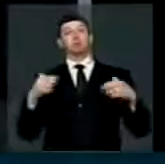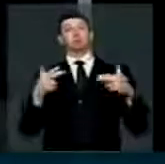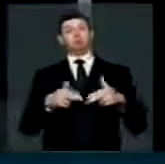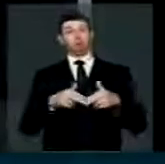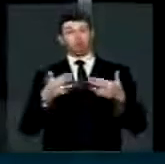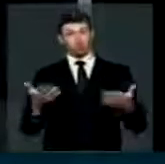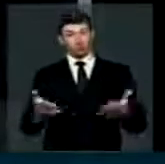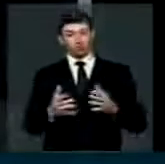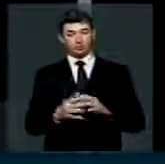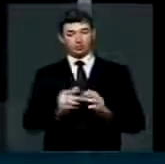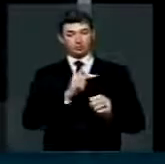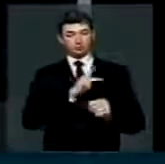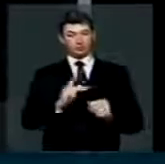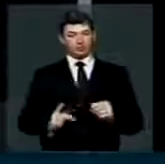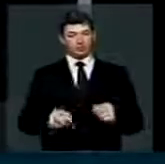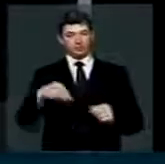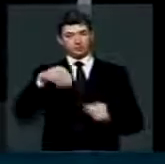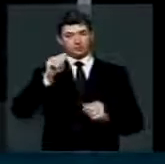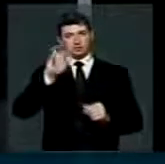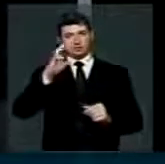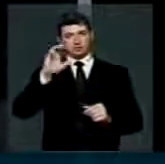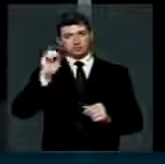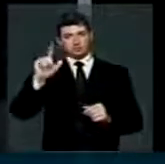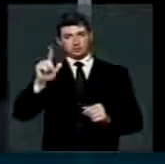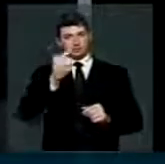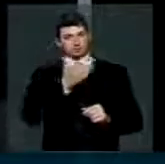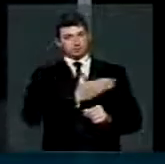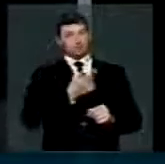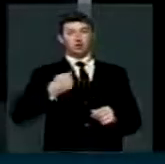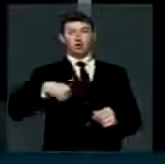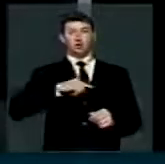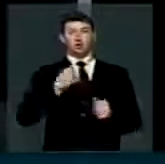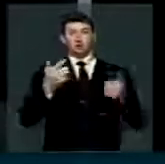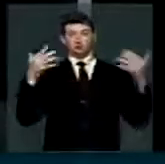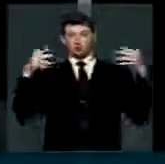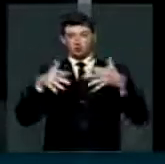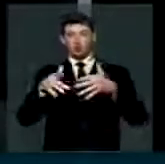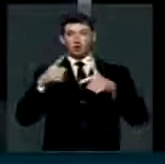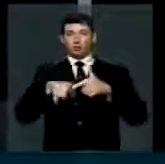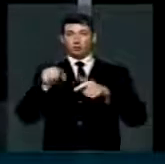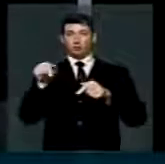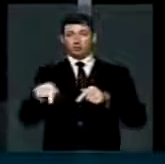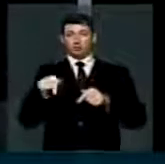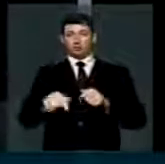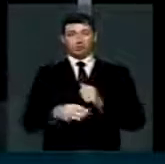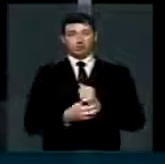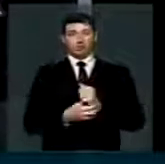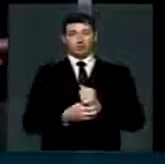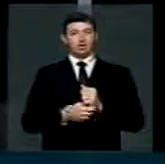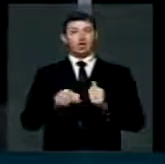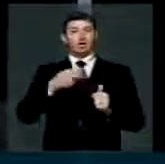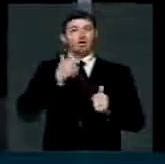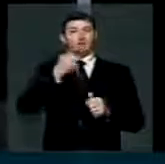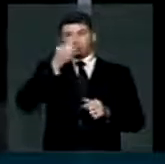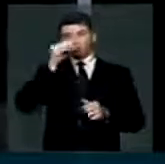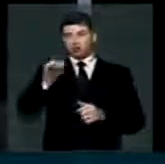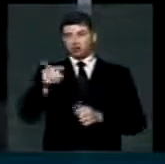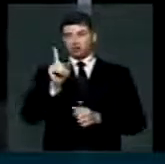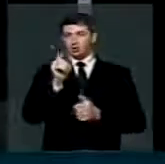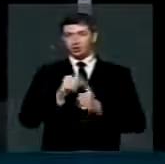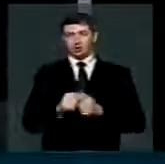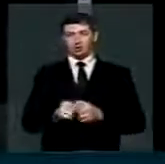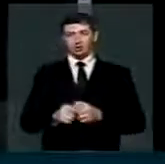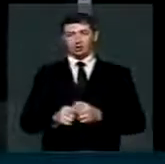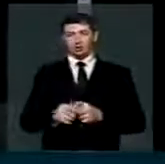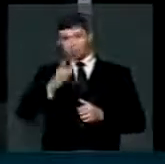isso, presidente Marçal Filho, nós precisamos nos voltar para esse problema. Eles não podem ser ignorados.